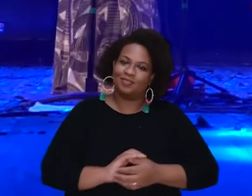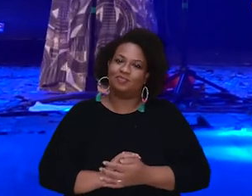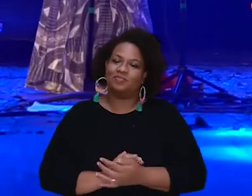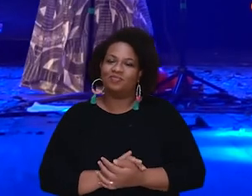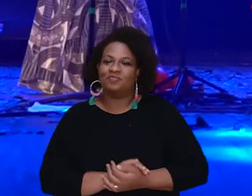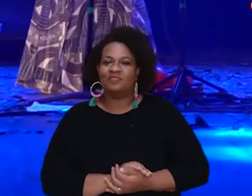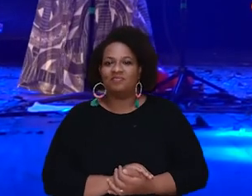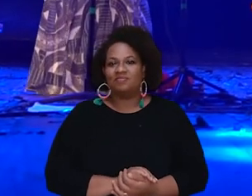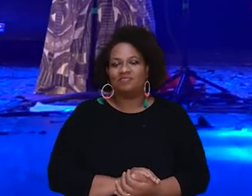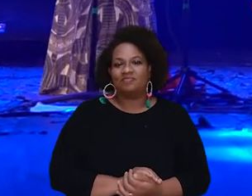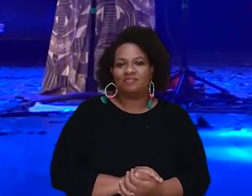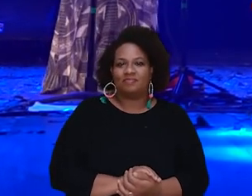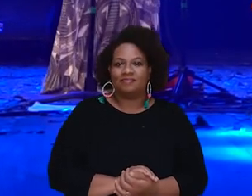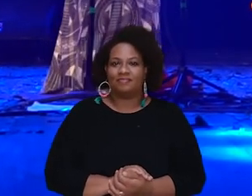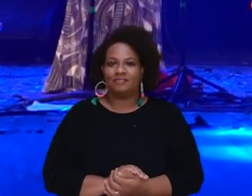muito carinho.